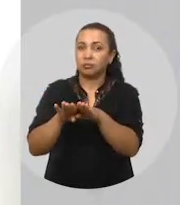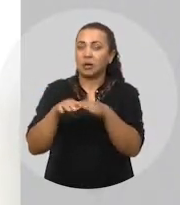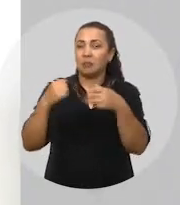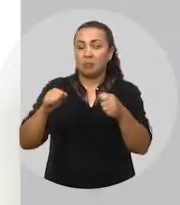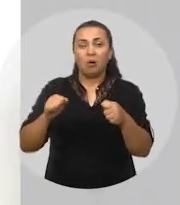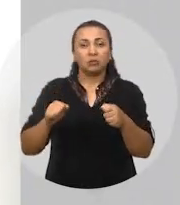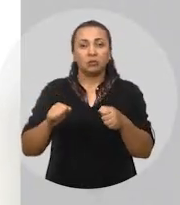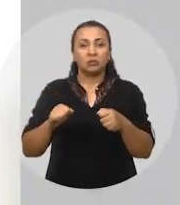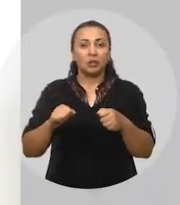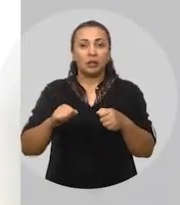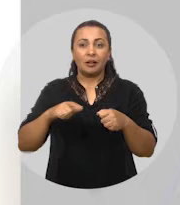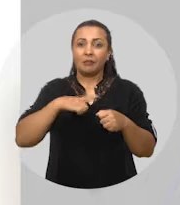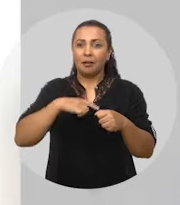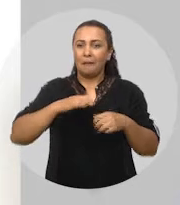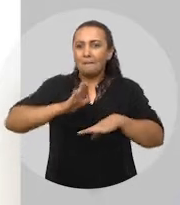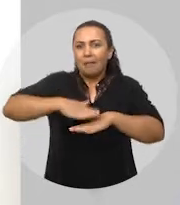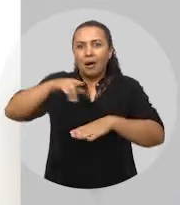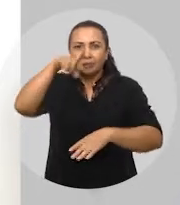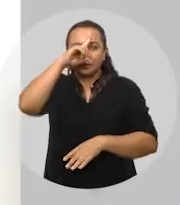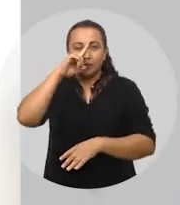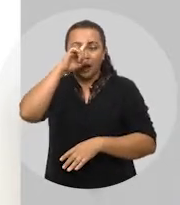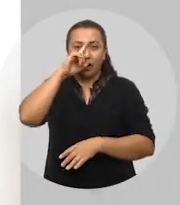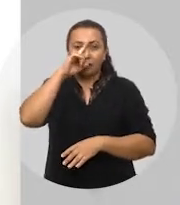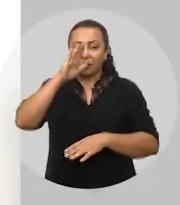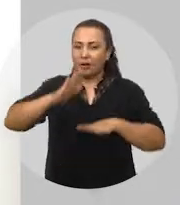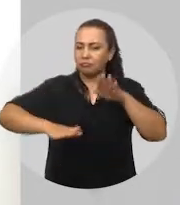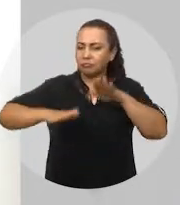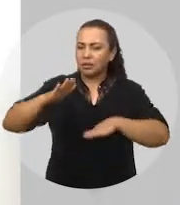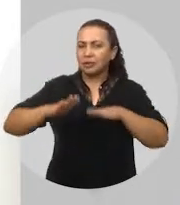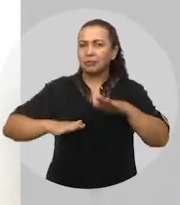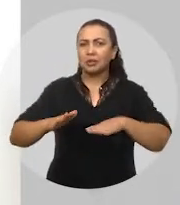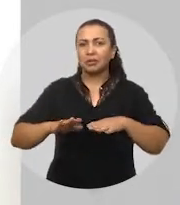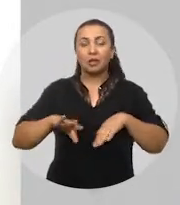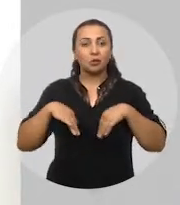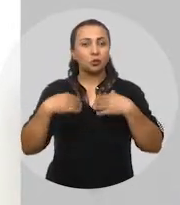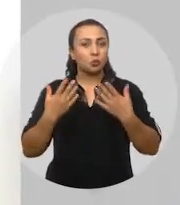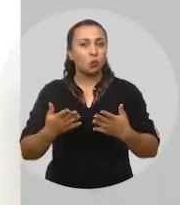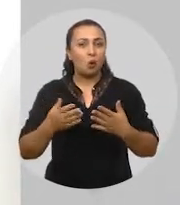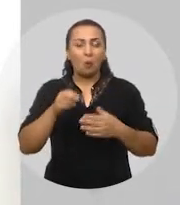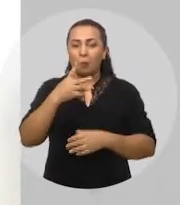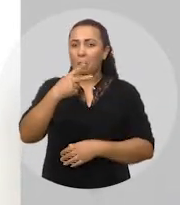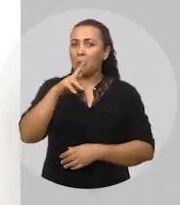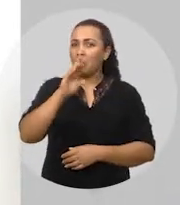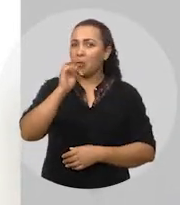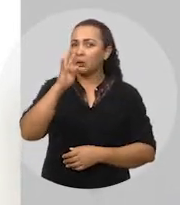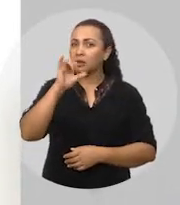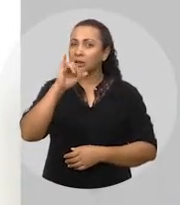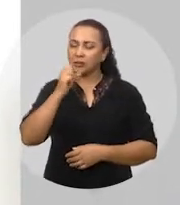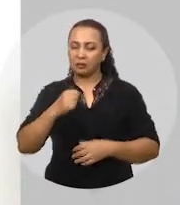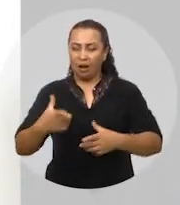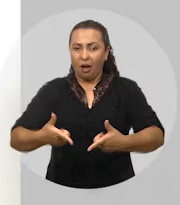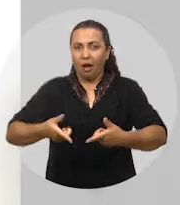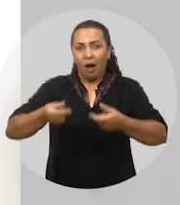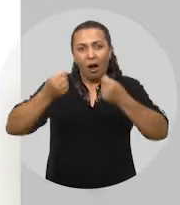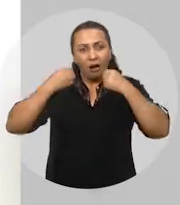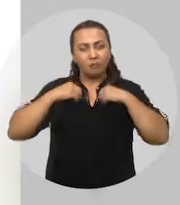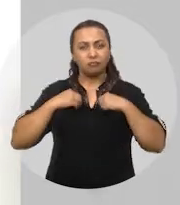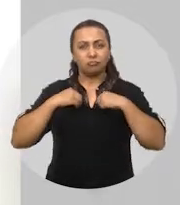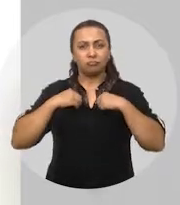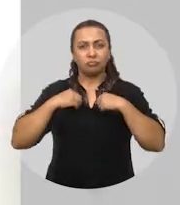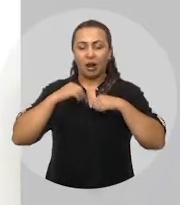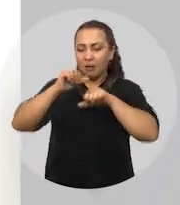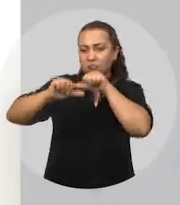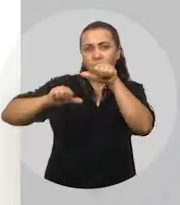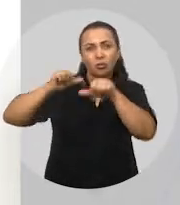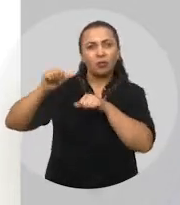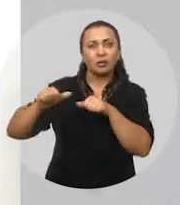como também essas cepas podem tornar mais agressivas, né? Então, a depender do tipo de proteína que receba essa mutação,